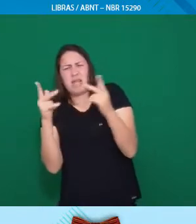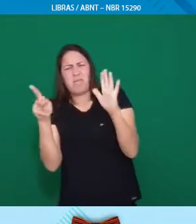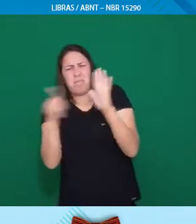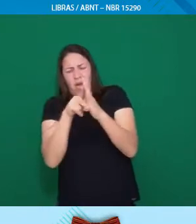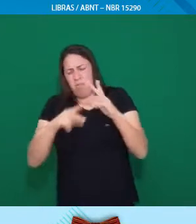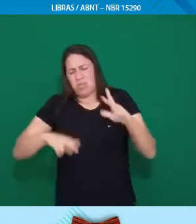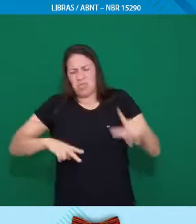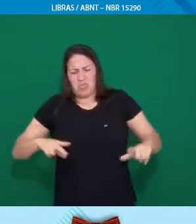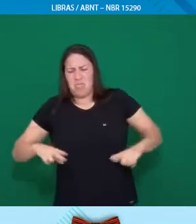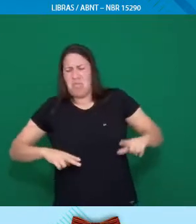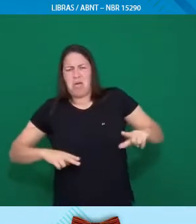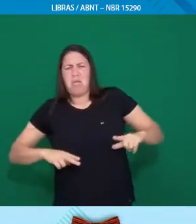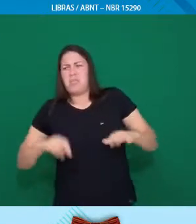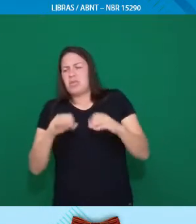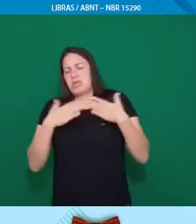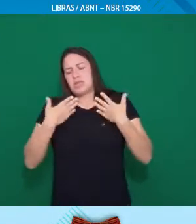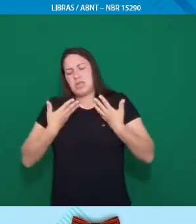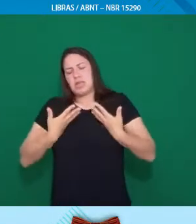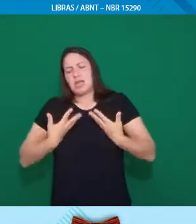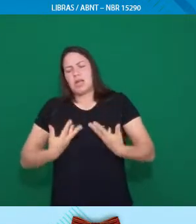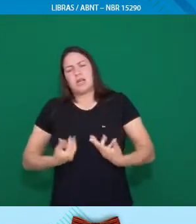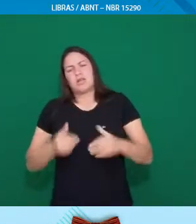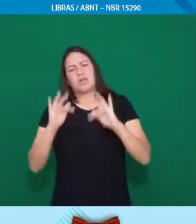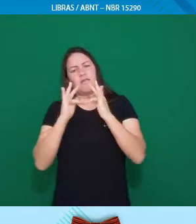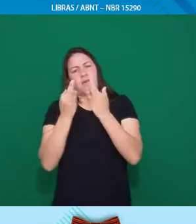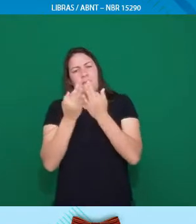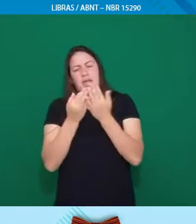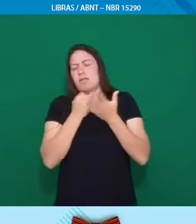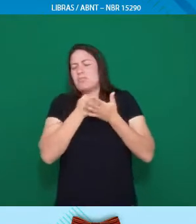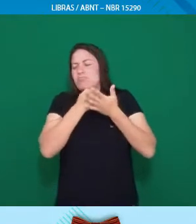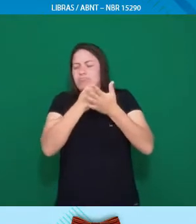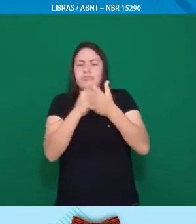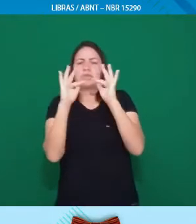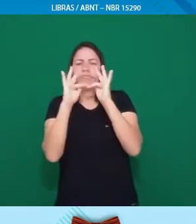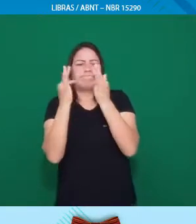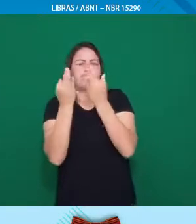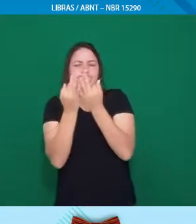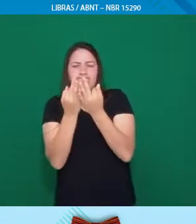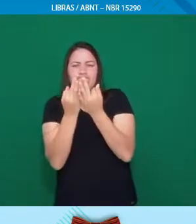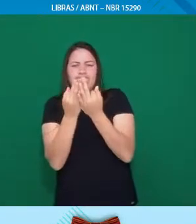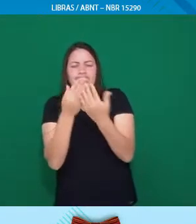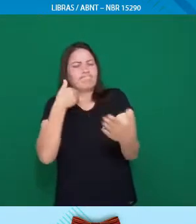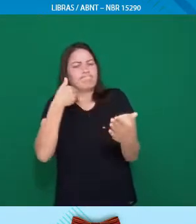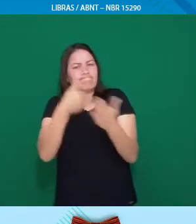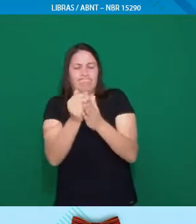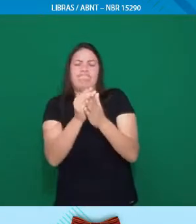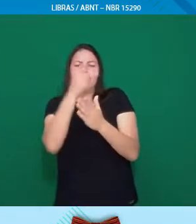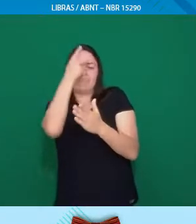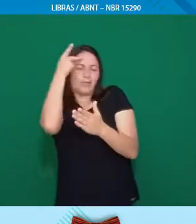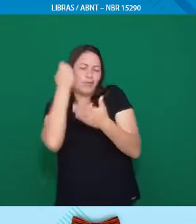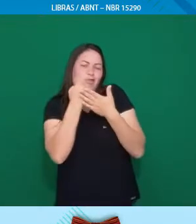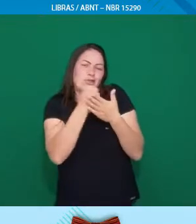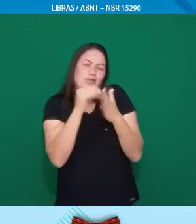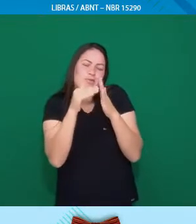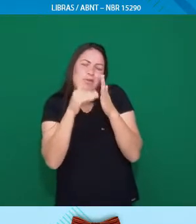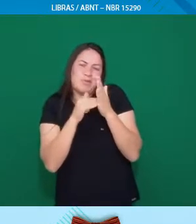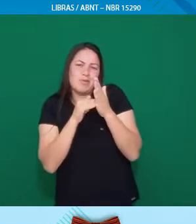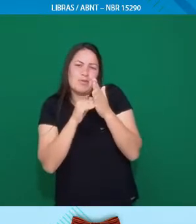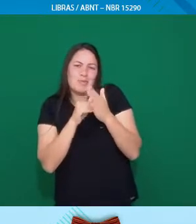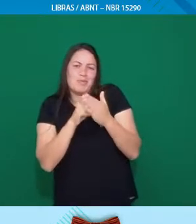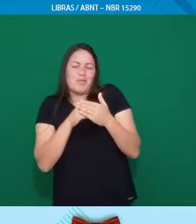particulares deixa de você tá no descanso com a família para tá se Luanda uma atividade que que acaba beneficiando a todos